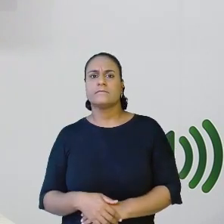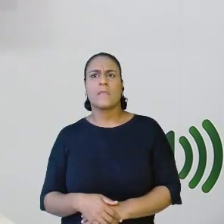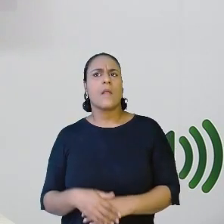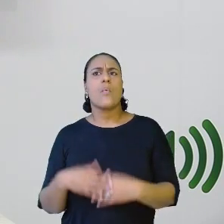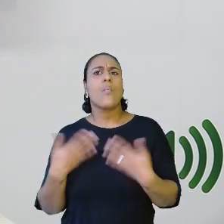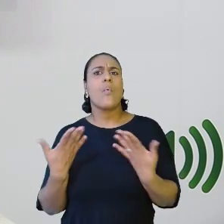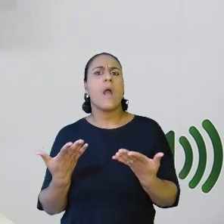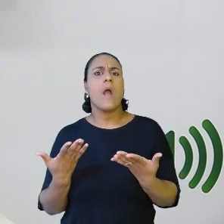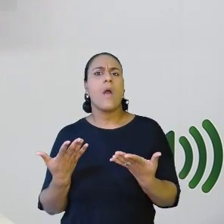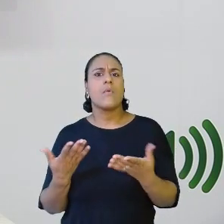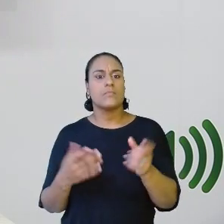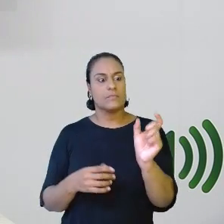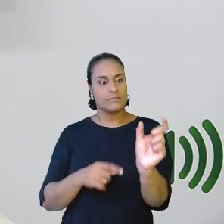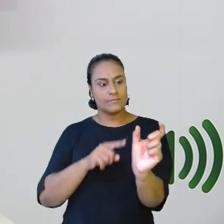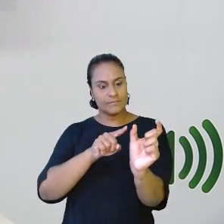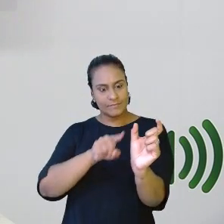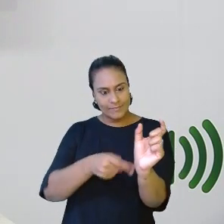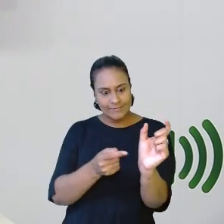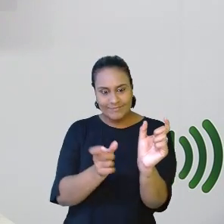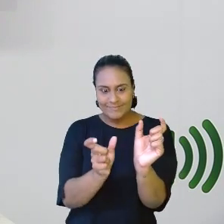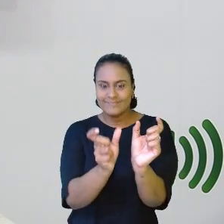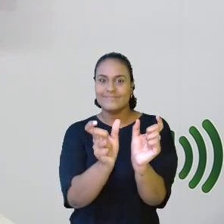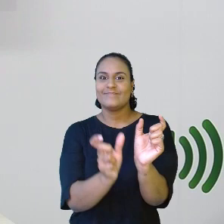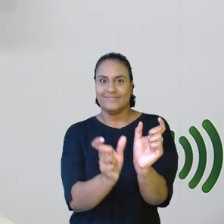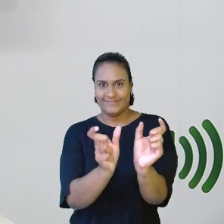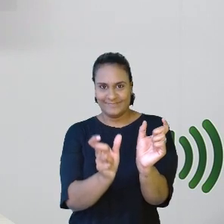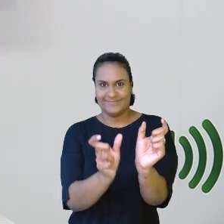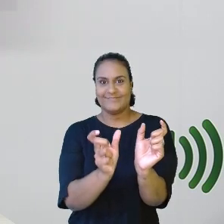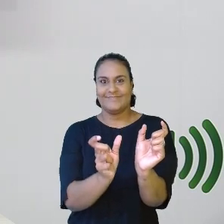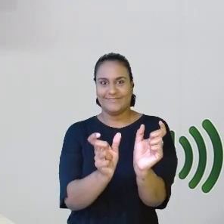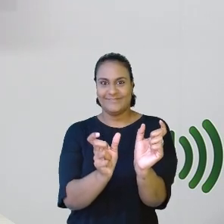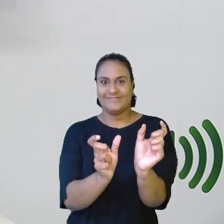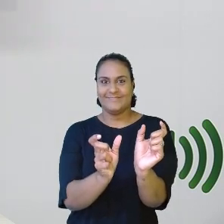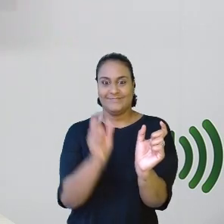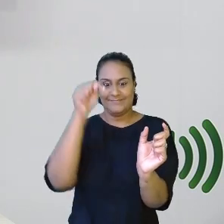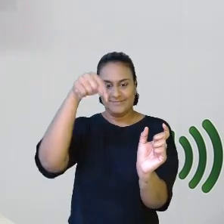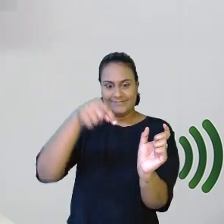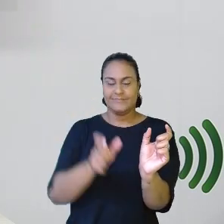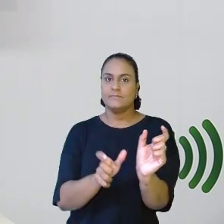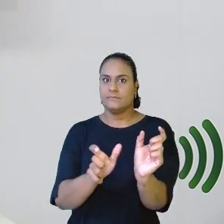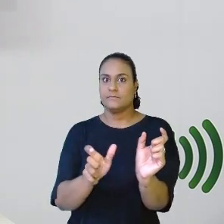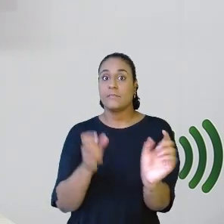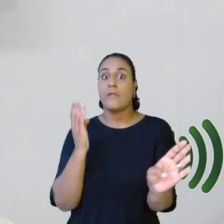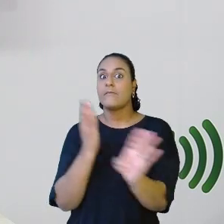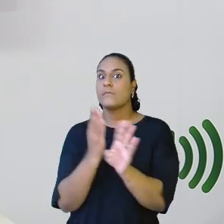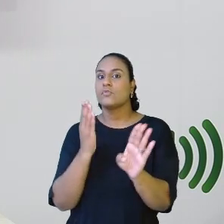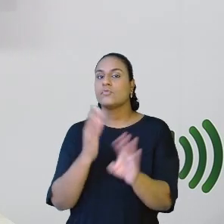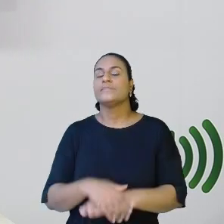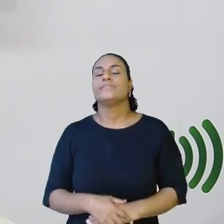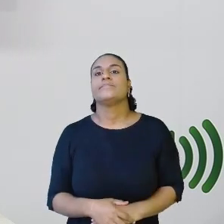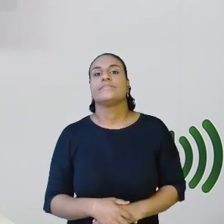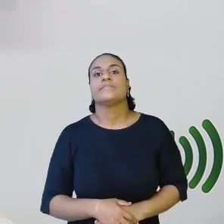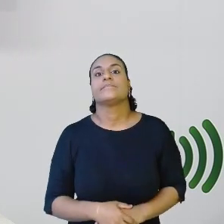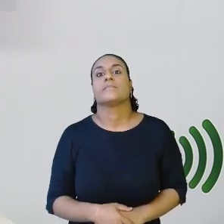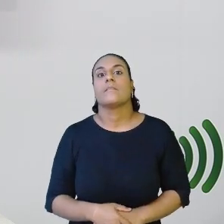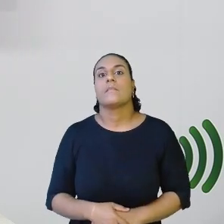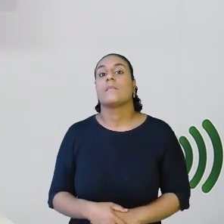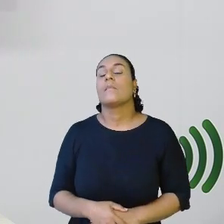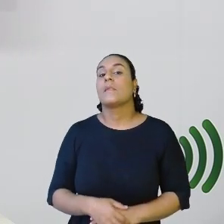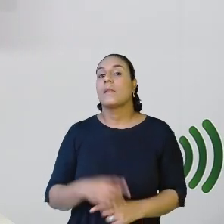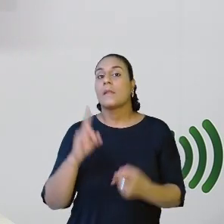decimal é qual? Aquela que vem depois da vírgula. E então, vamos descobrir, vê só. A primeira